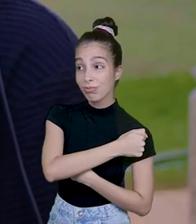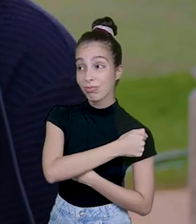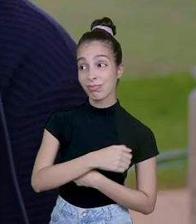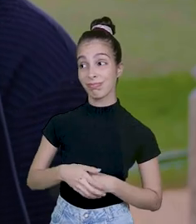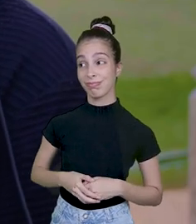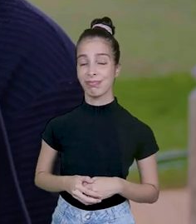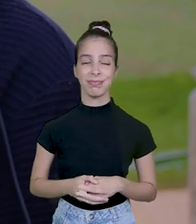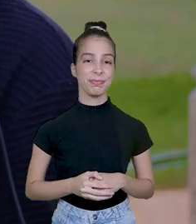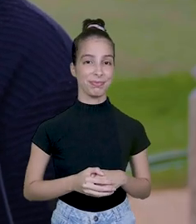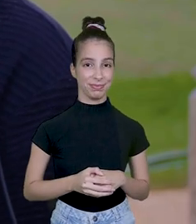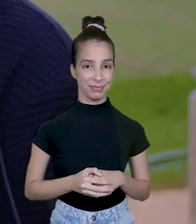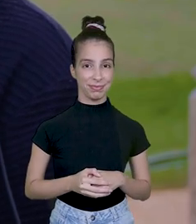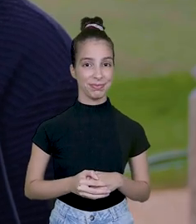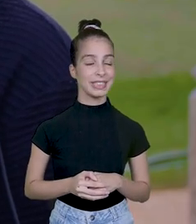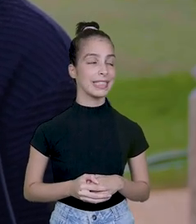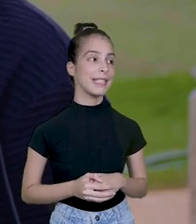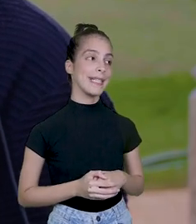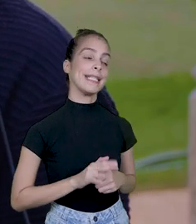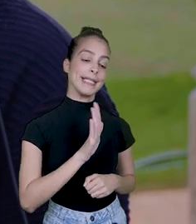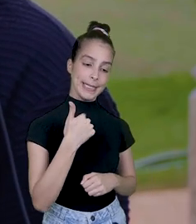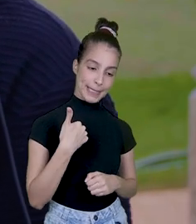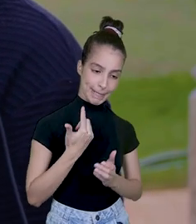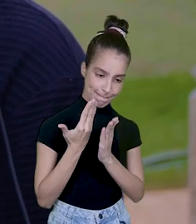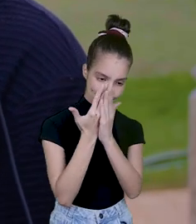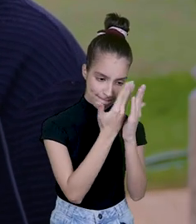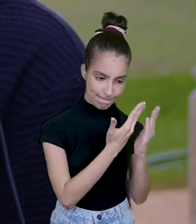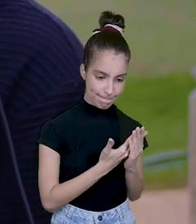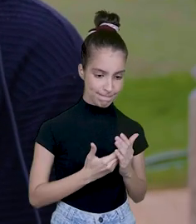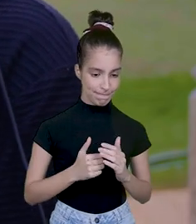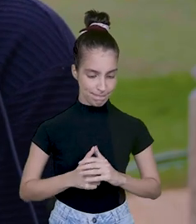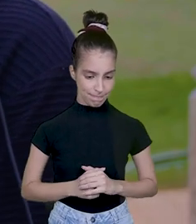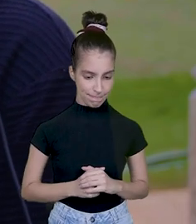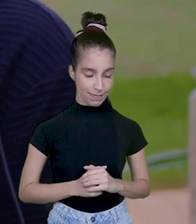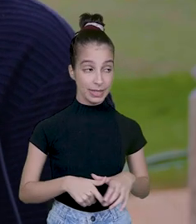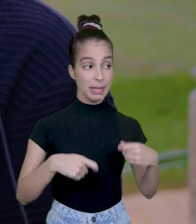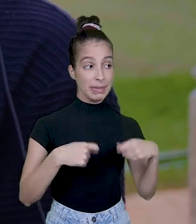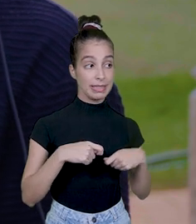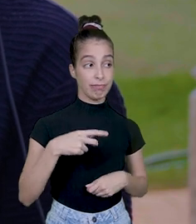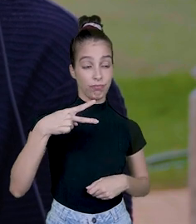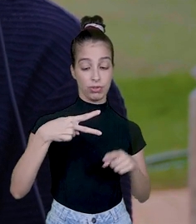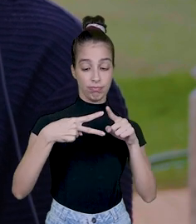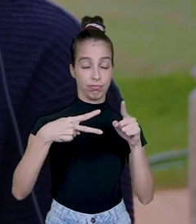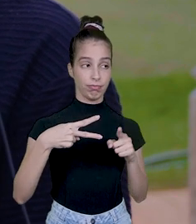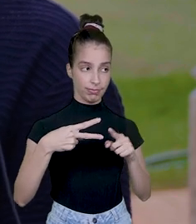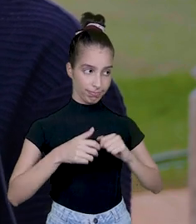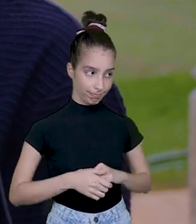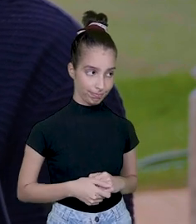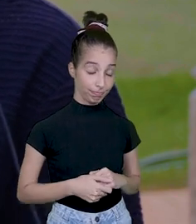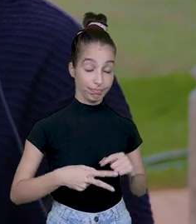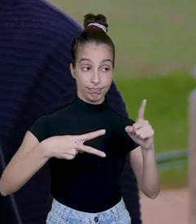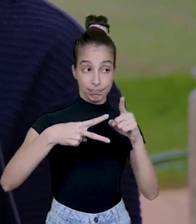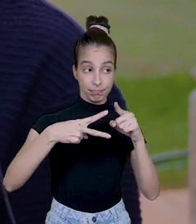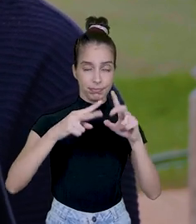né eu vejo assim eh a gente precisa ter basicamente dois olhares olhar para o funcionário